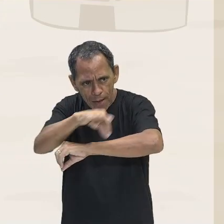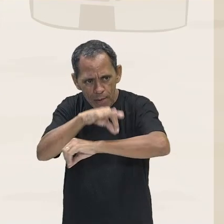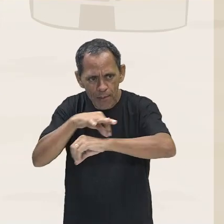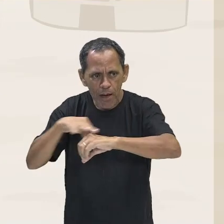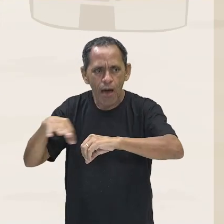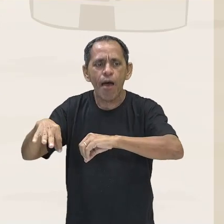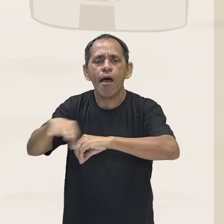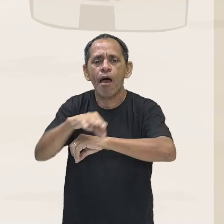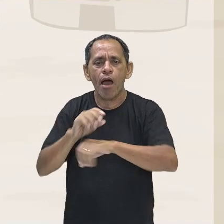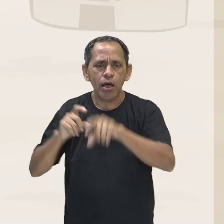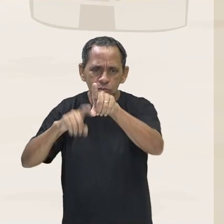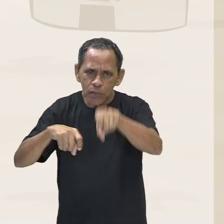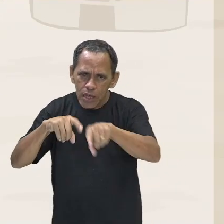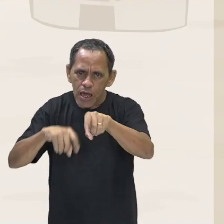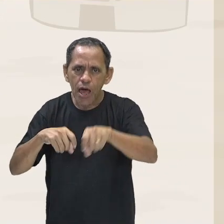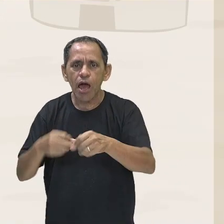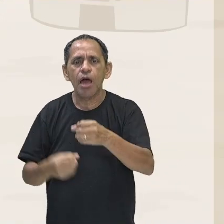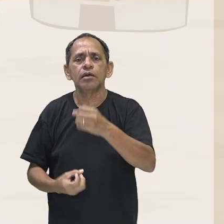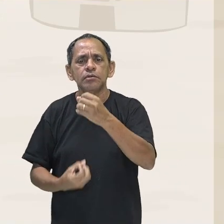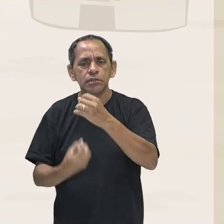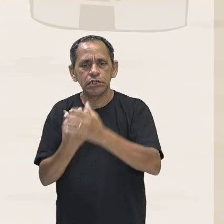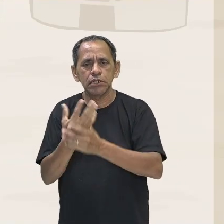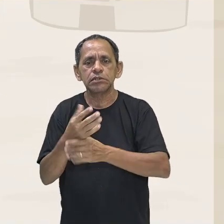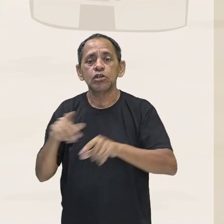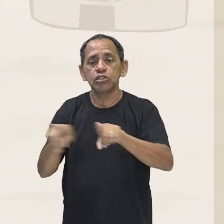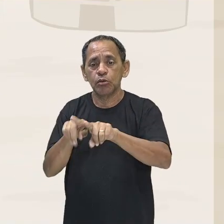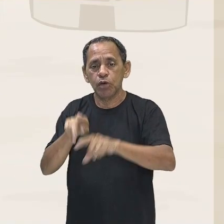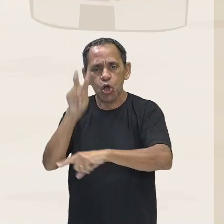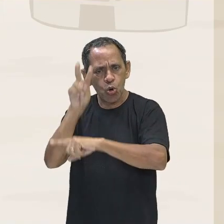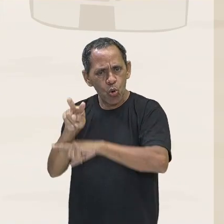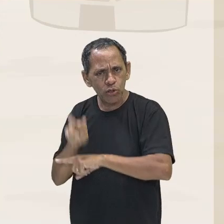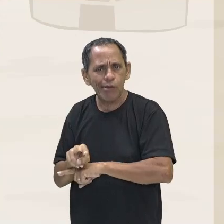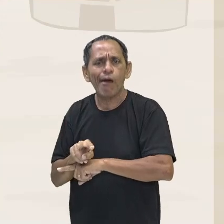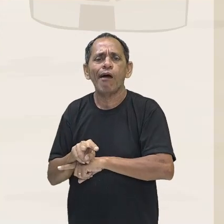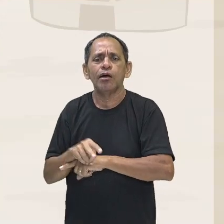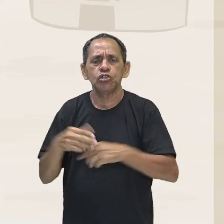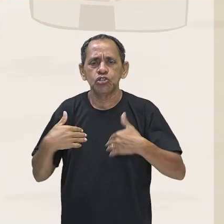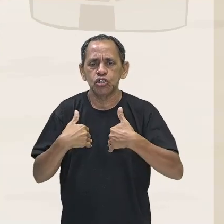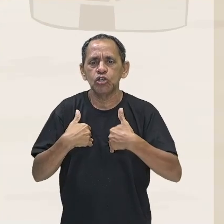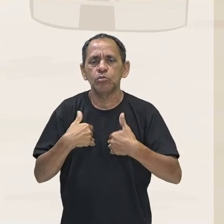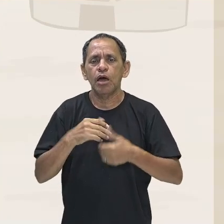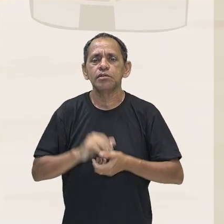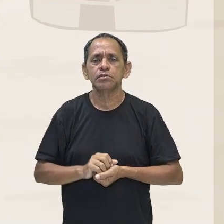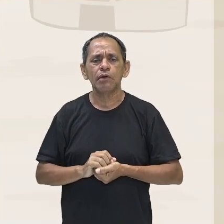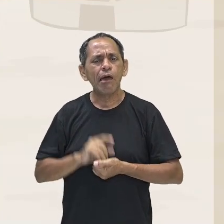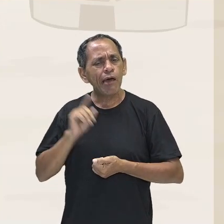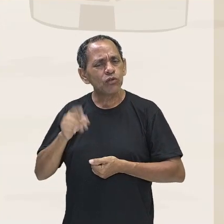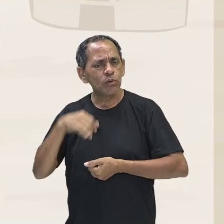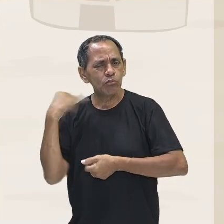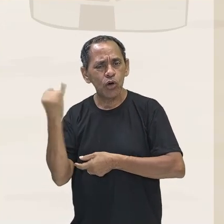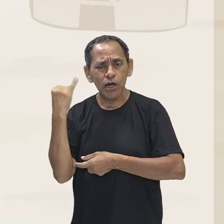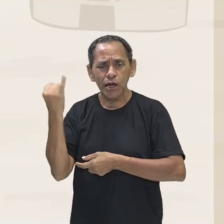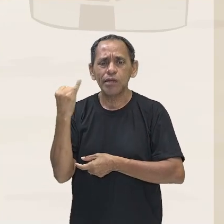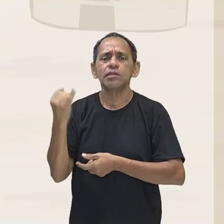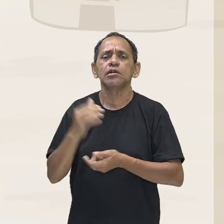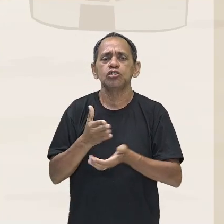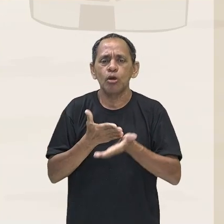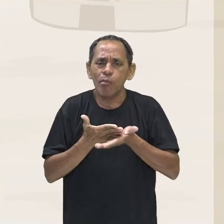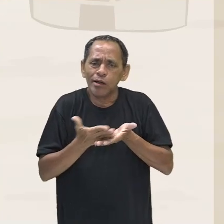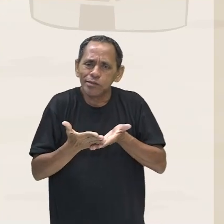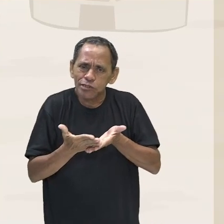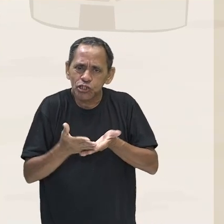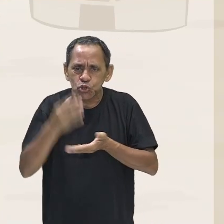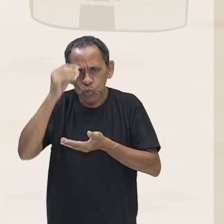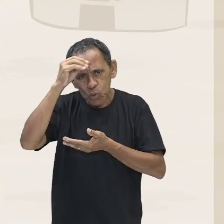de criação de animais. Gente, isso foi revolucionário. Só a partir do conhecimento de